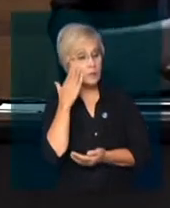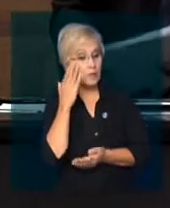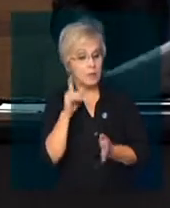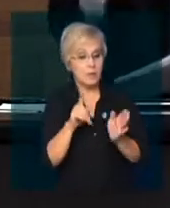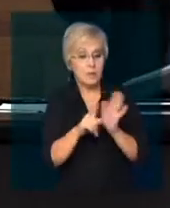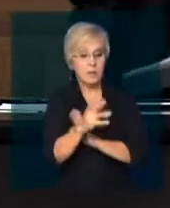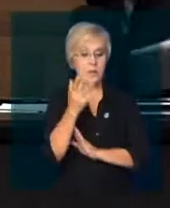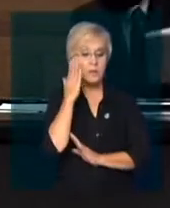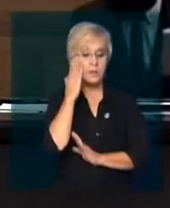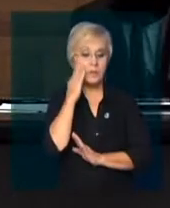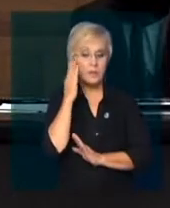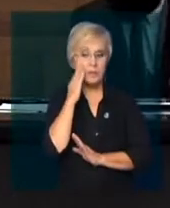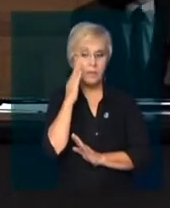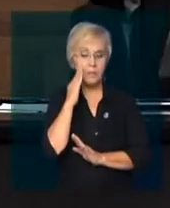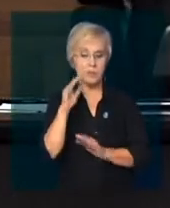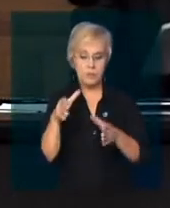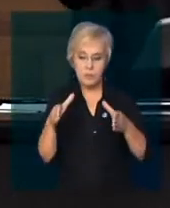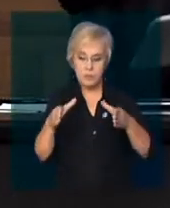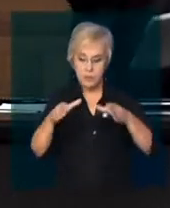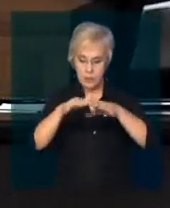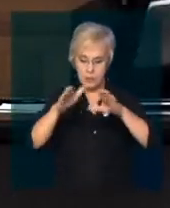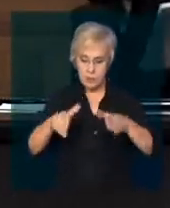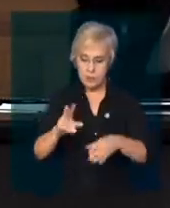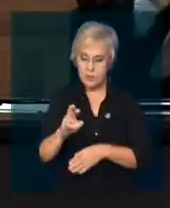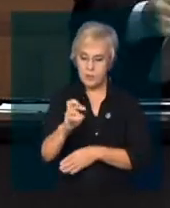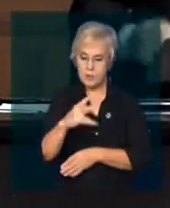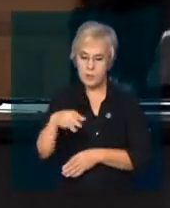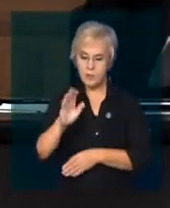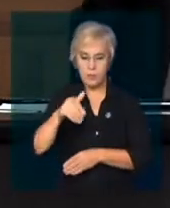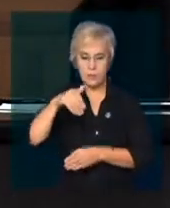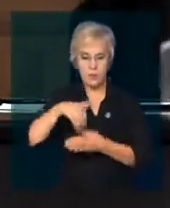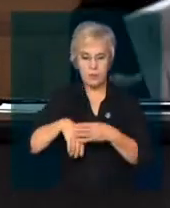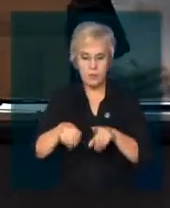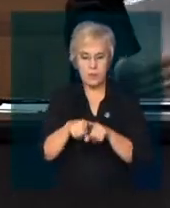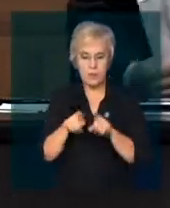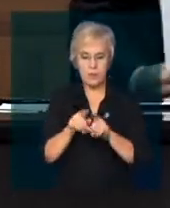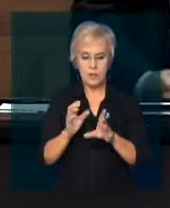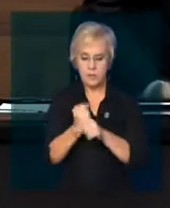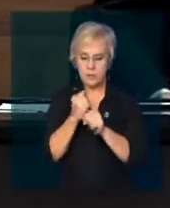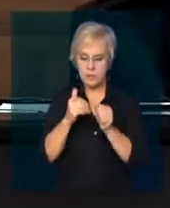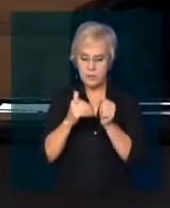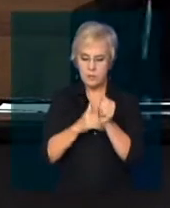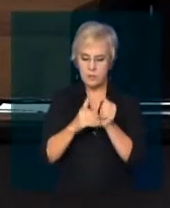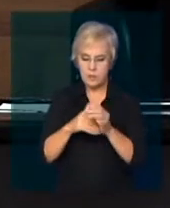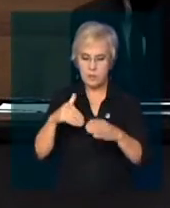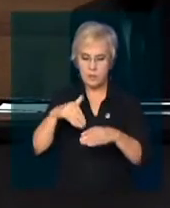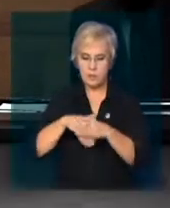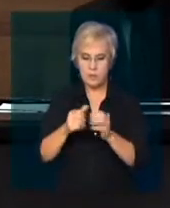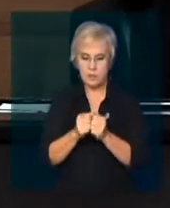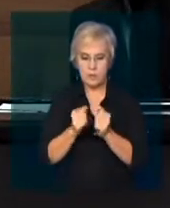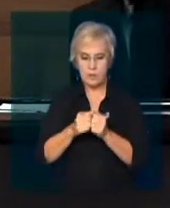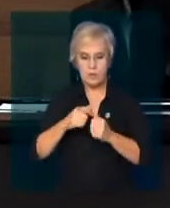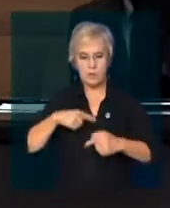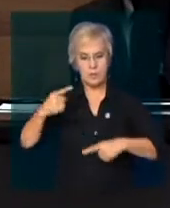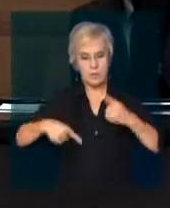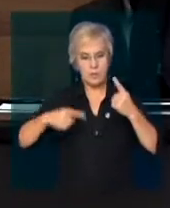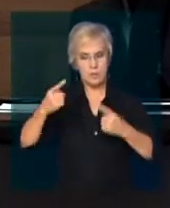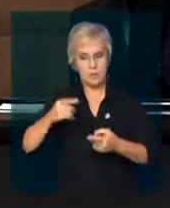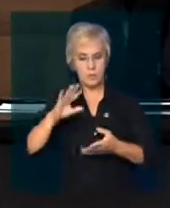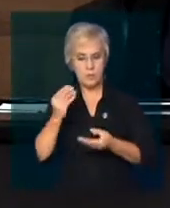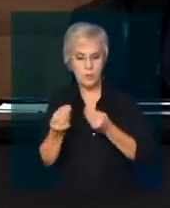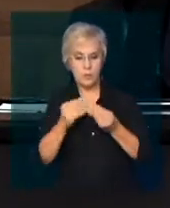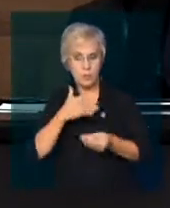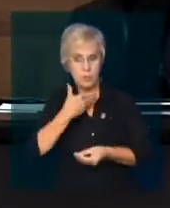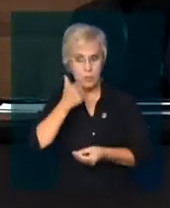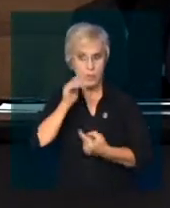discussão a respeito do sistema não emitir comprovante, além de apurações secretas dos votos. A comissão especial está discutindo alternativas para melhorar